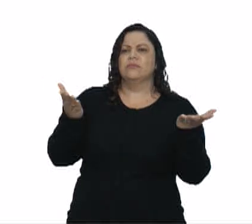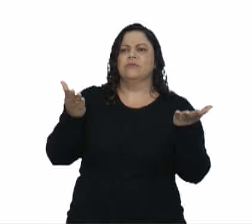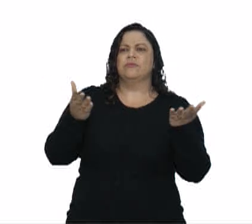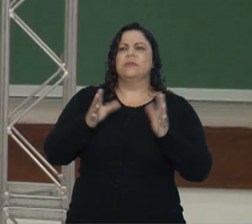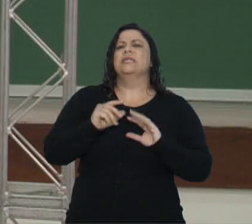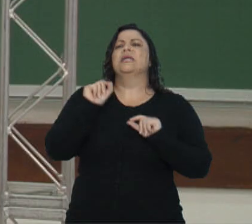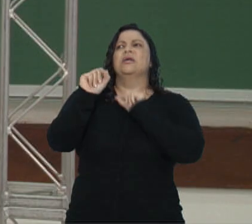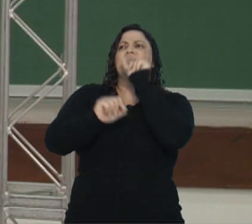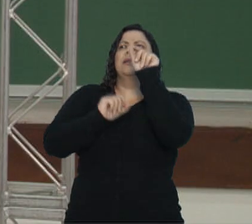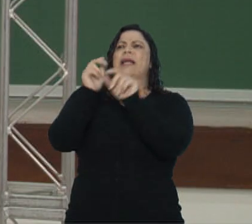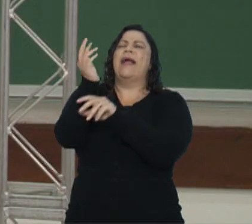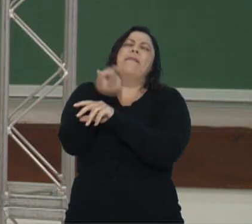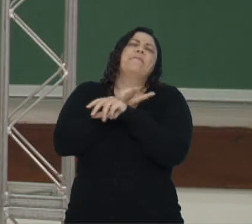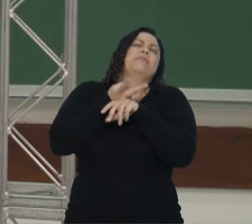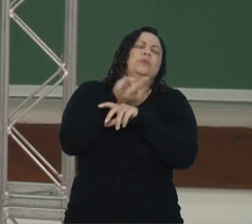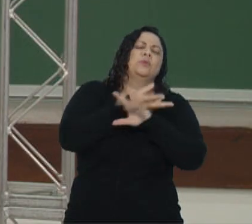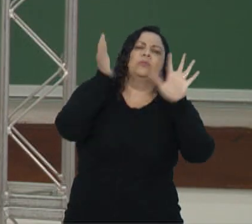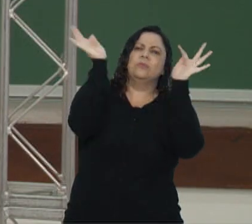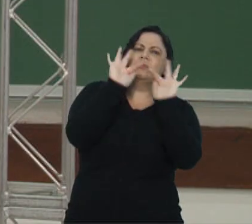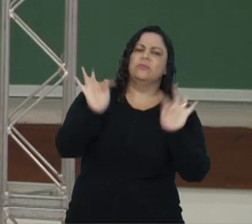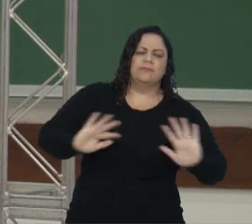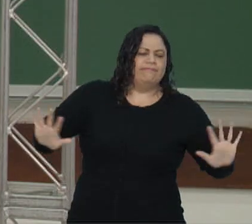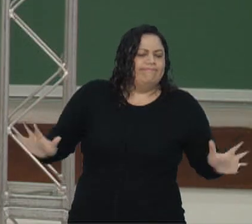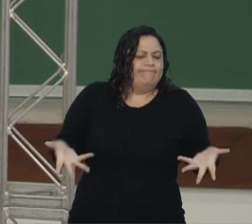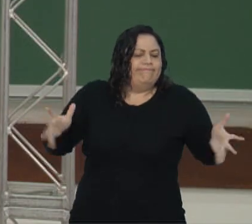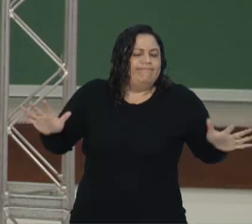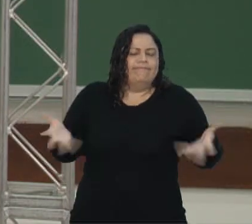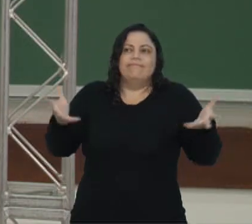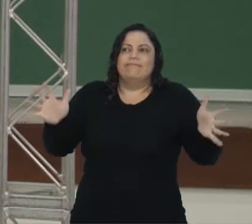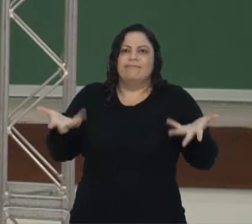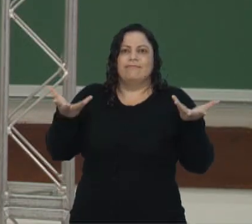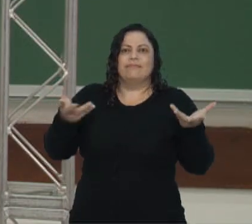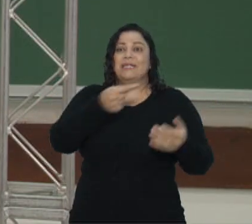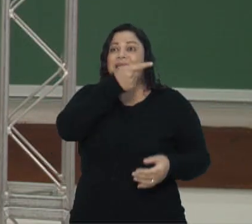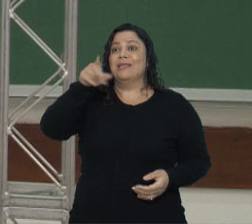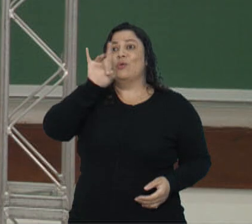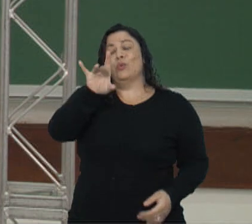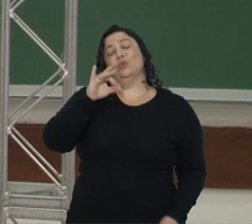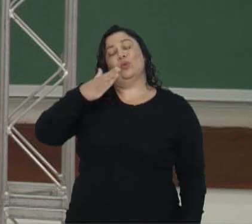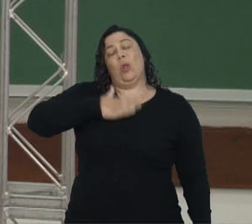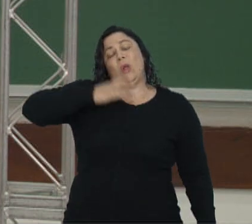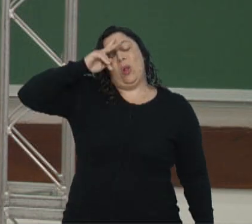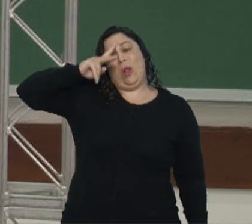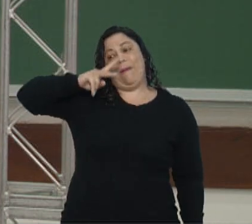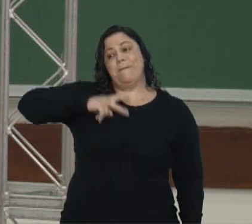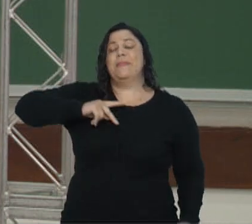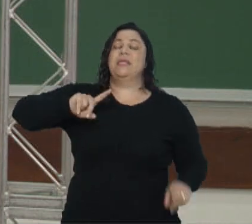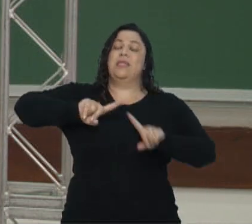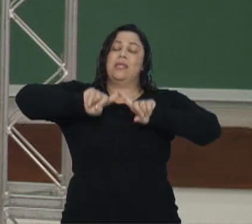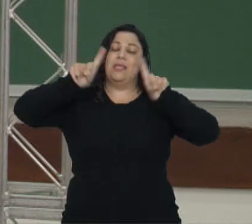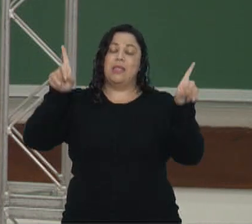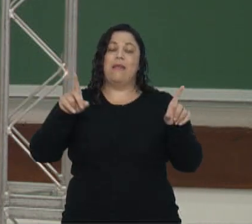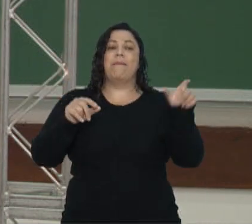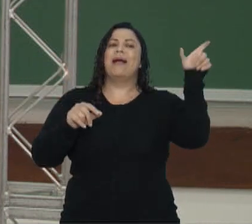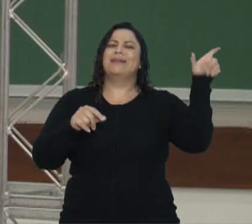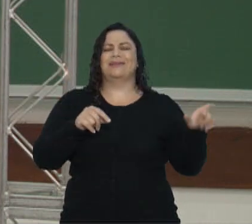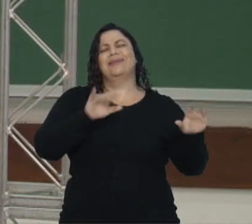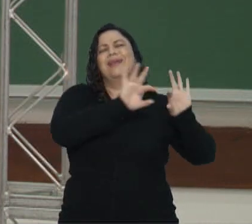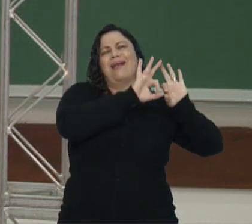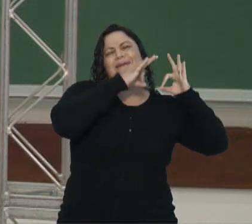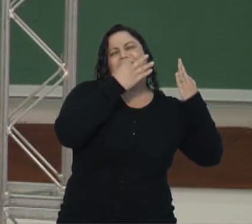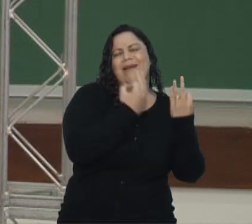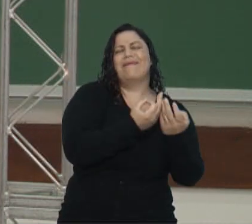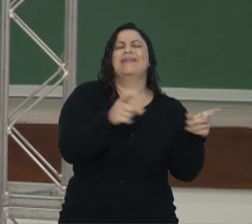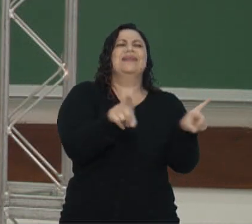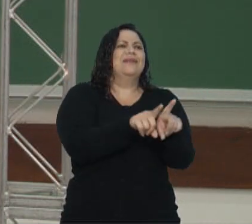fazer as coisas na vida, né? Então, não só a minha felicidade, mas para fazer, de repente, alguém feliz do meu lado, a família, né?